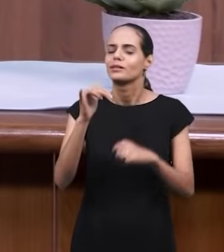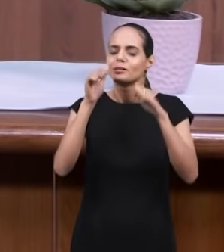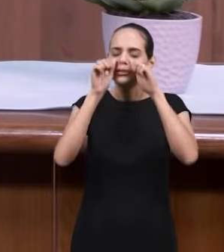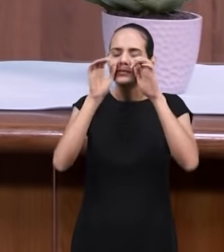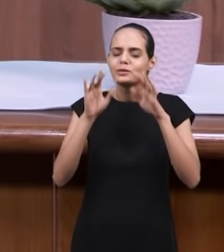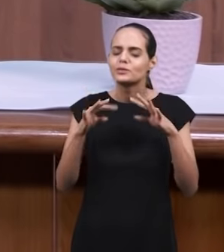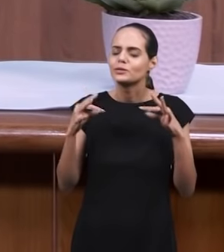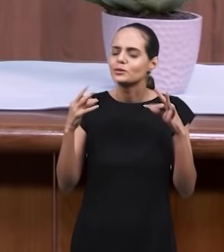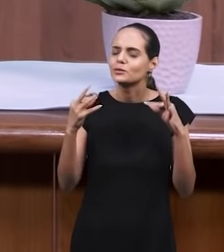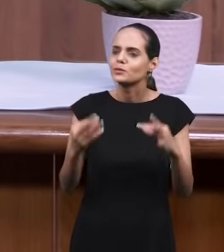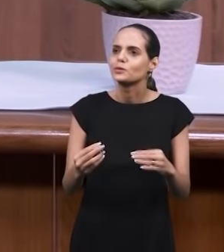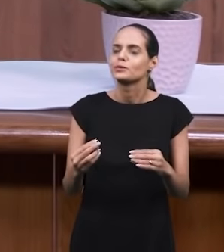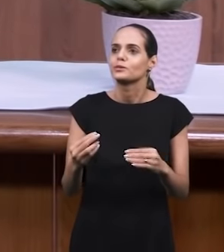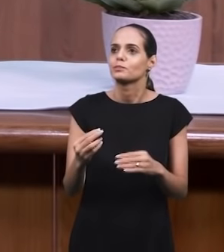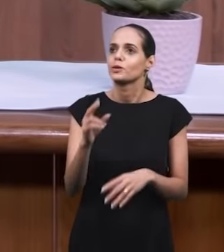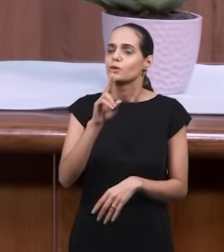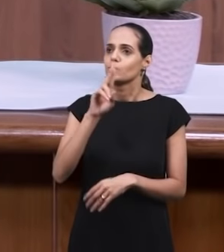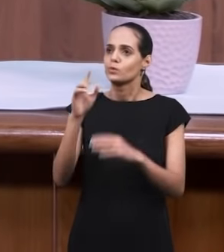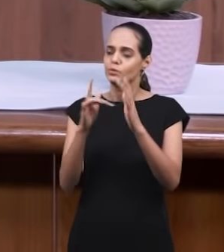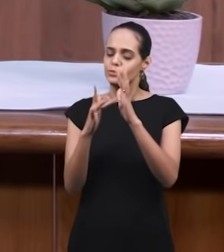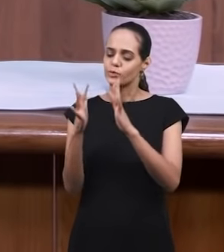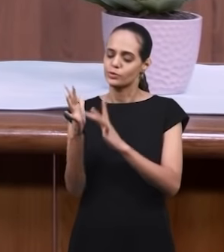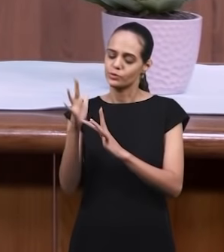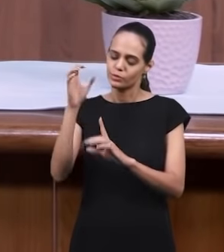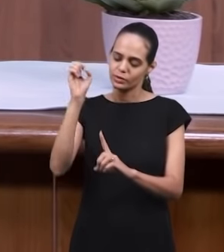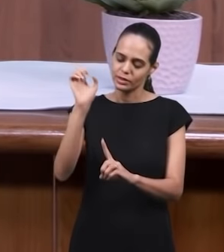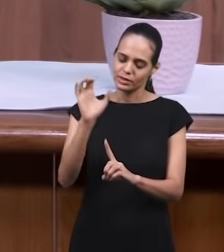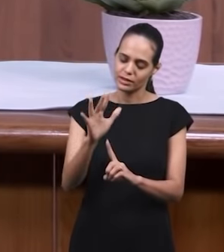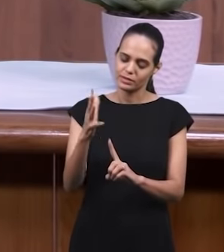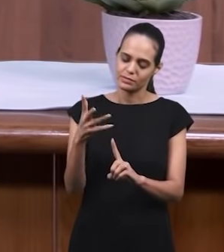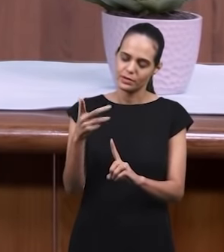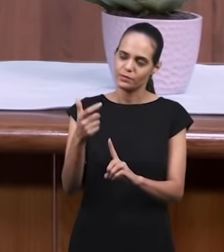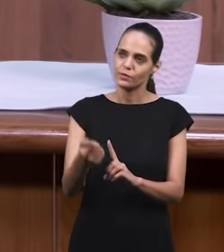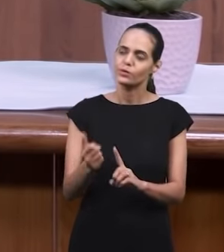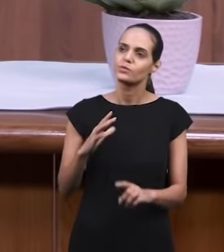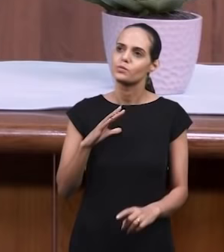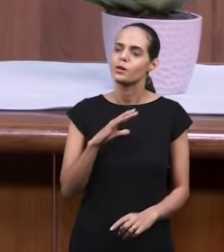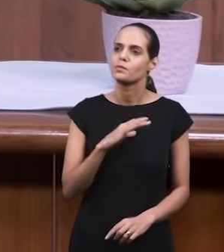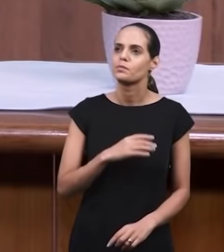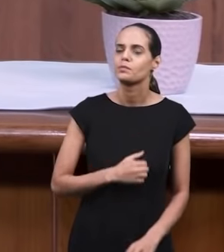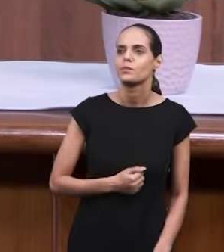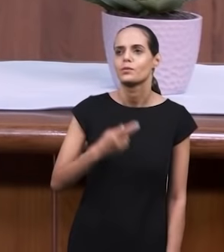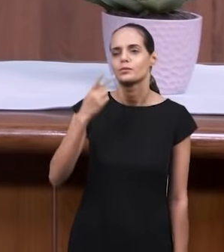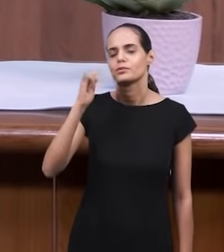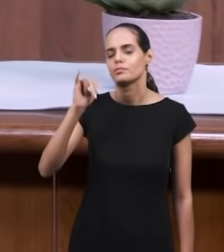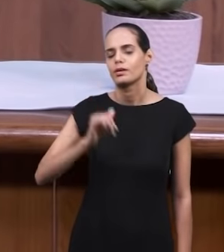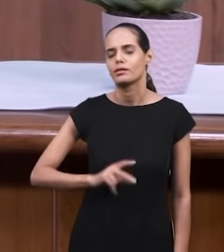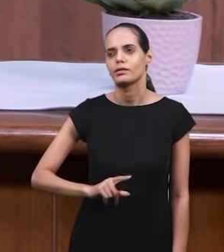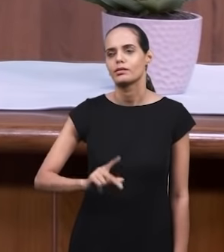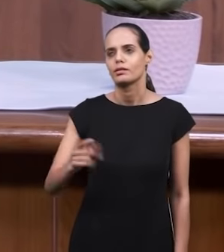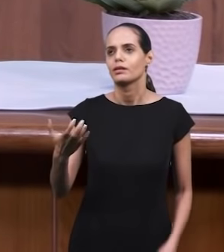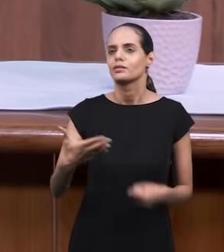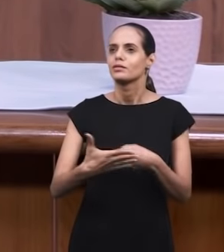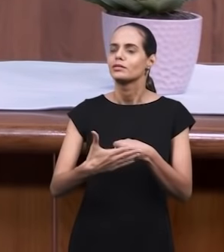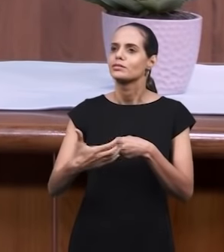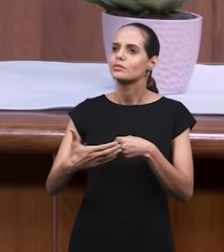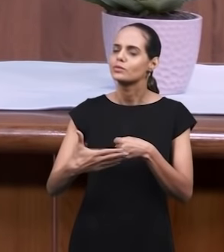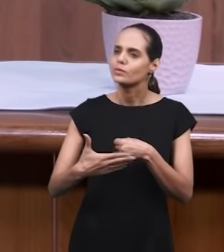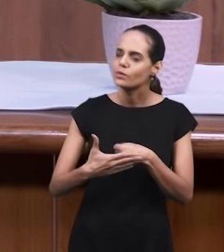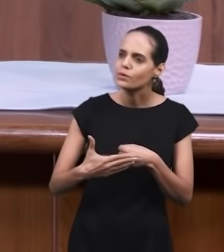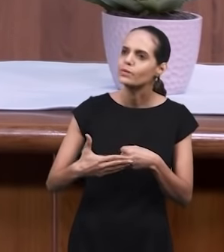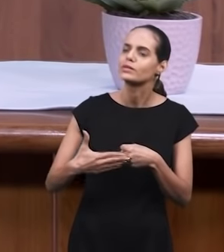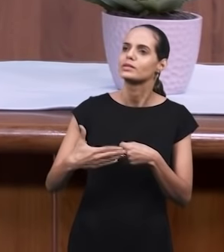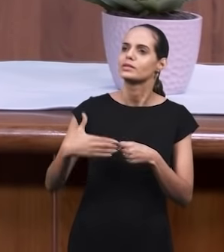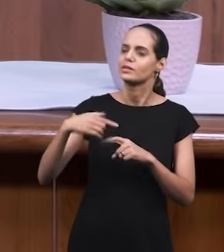em Teu nome dizemos que a graça maravilhosa do Senhor e Salvador Jesus Cristo, o amor de Deus, o nosso eterno Pai, as doces, santas